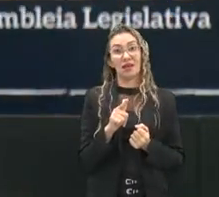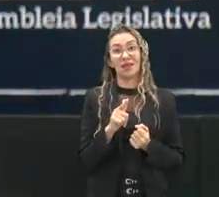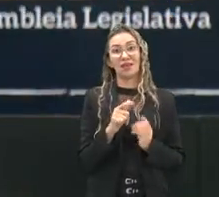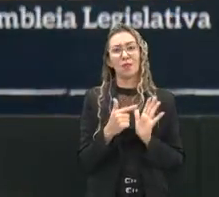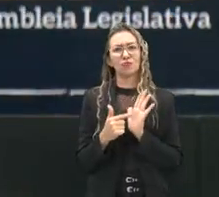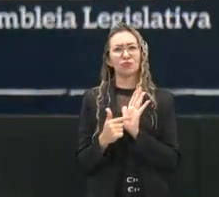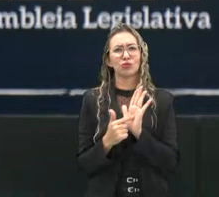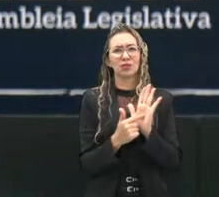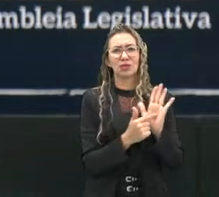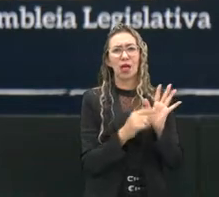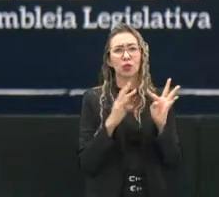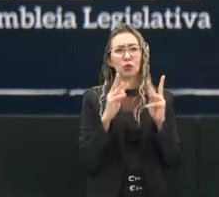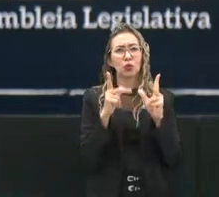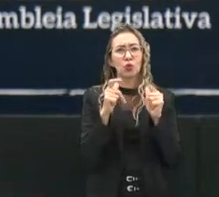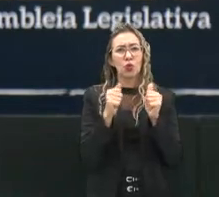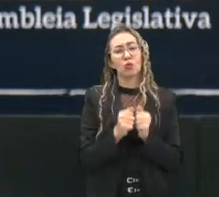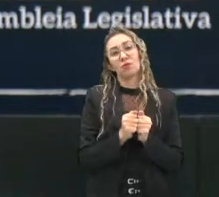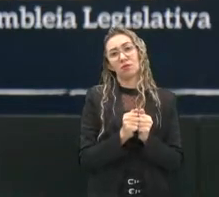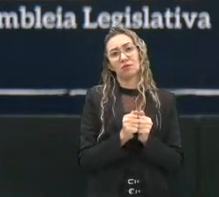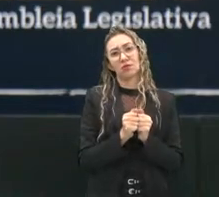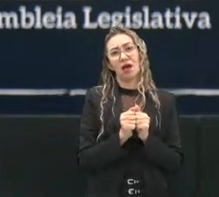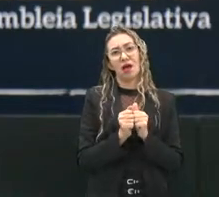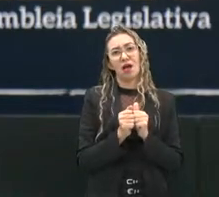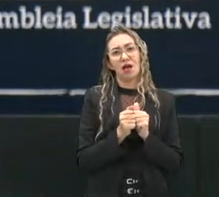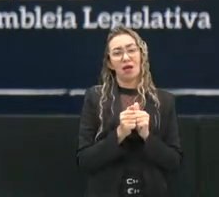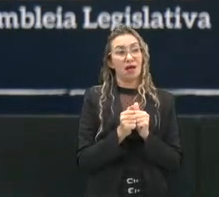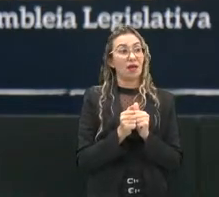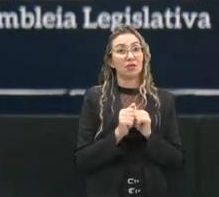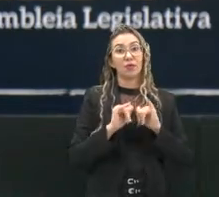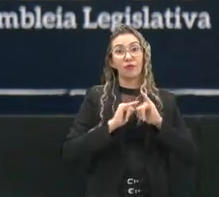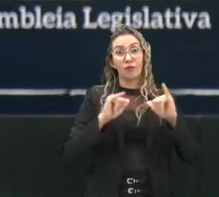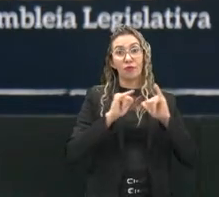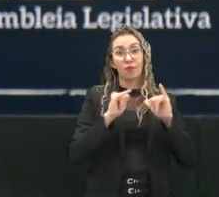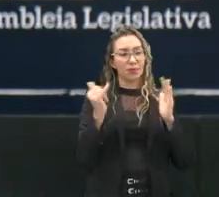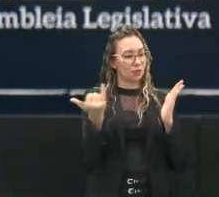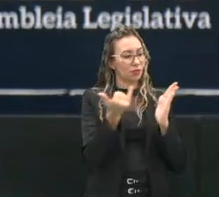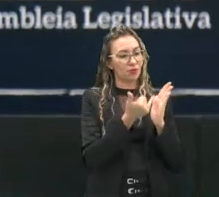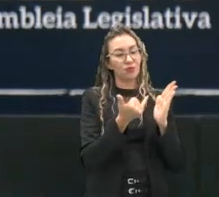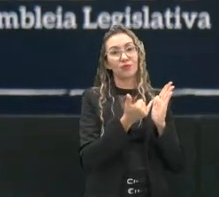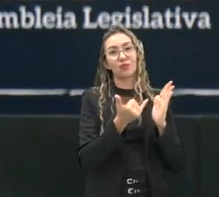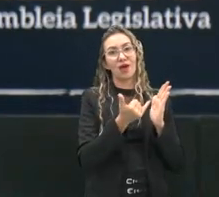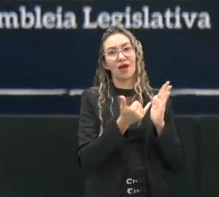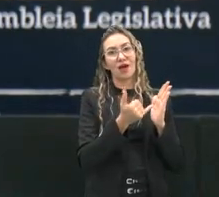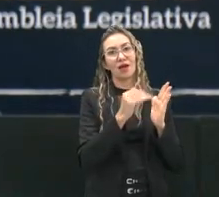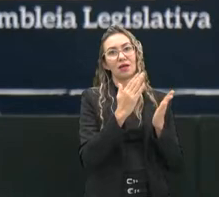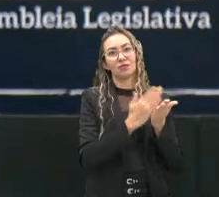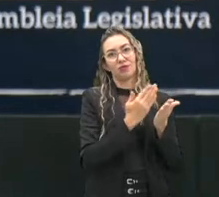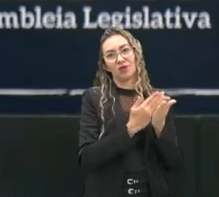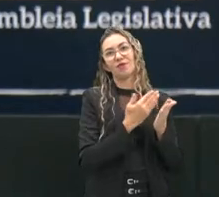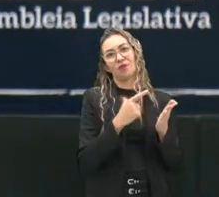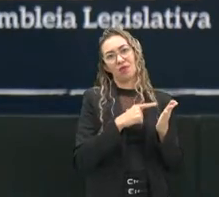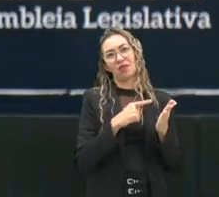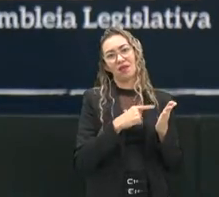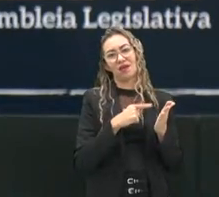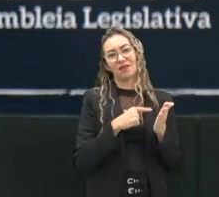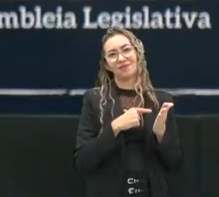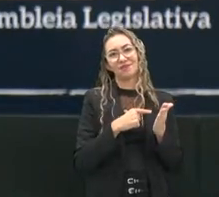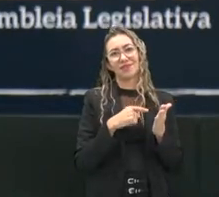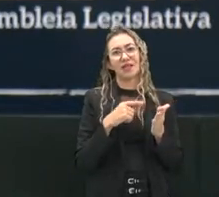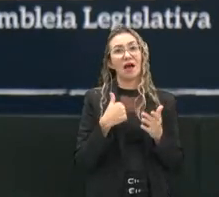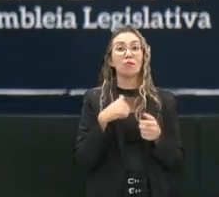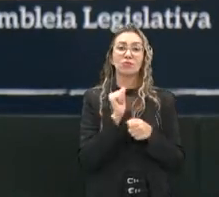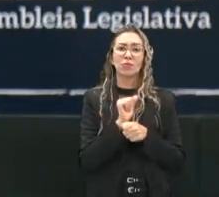toda essa informação. E eu espero que as pessoas que leiam esse livro tenham uma nova concepção do que